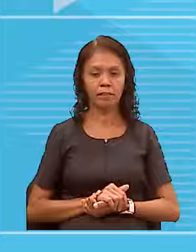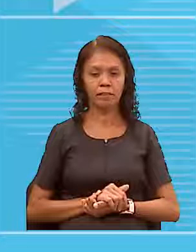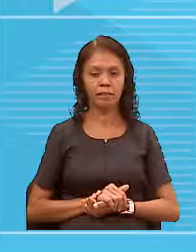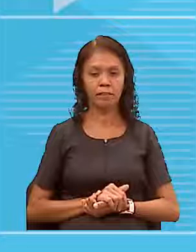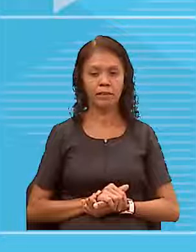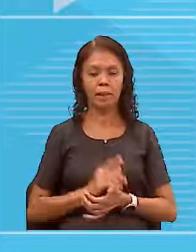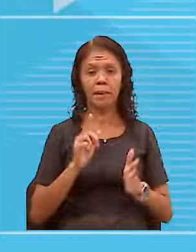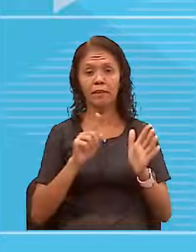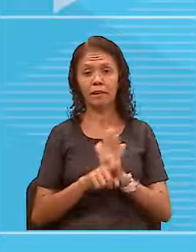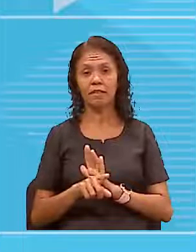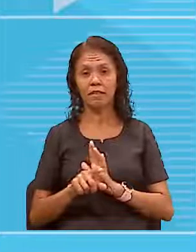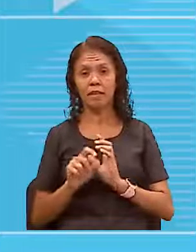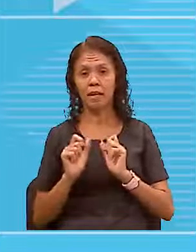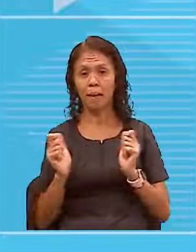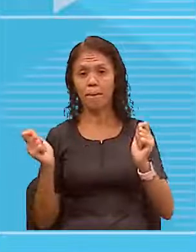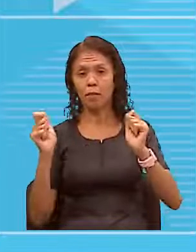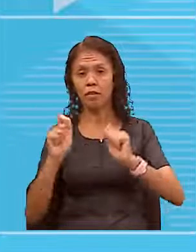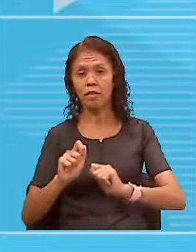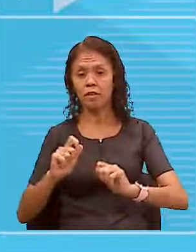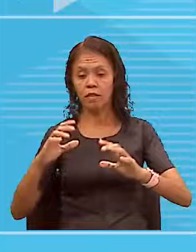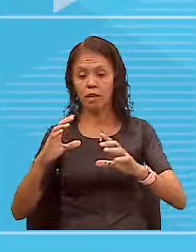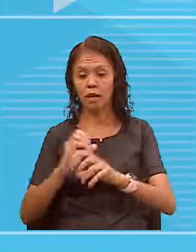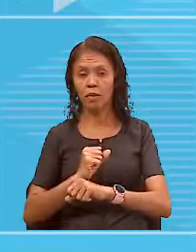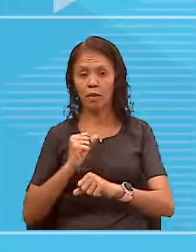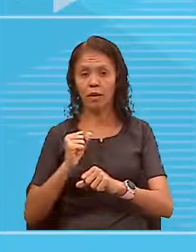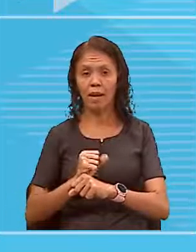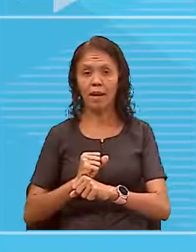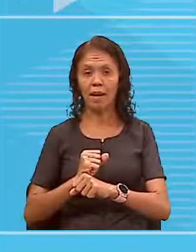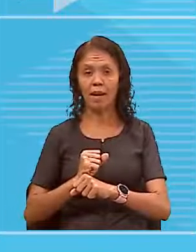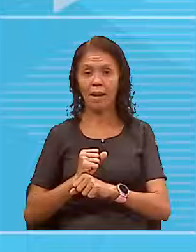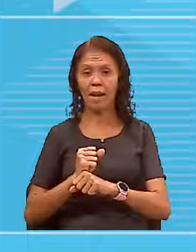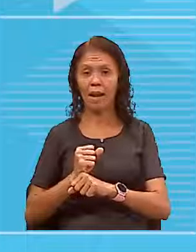ponderada? Meu querido Gabriel, aqui não tem.